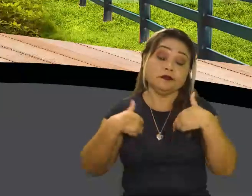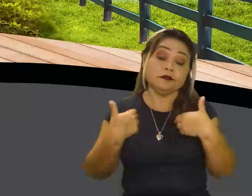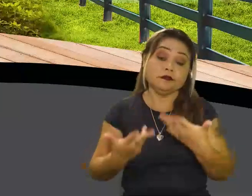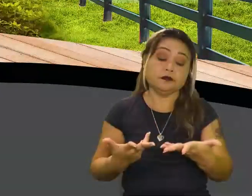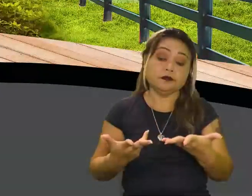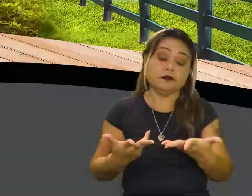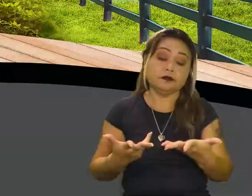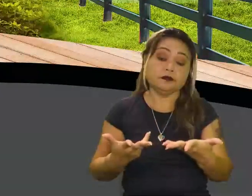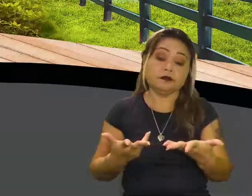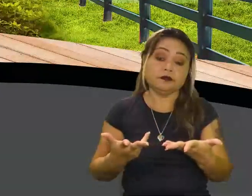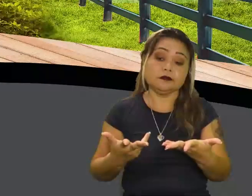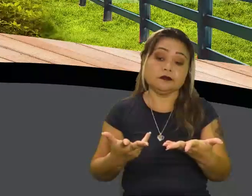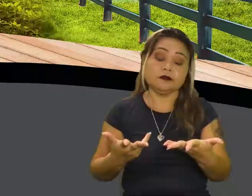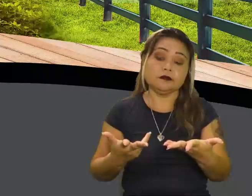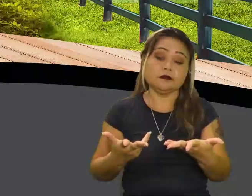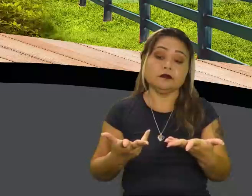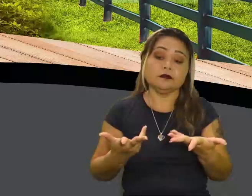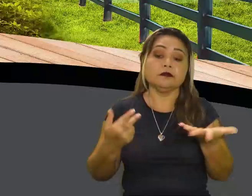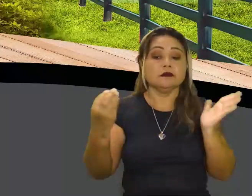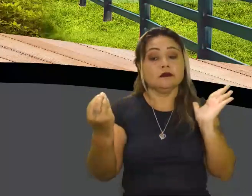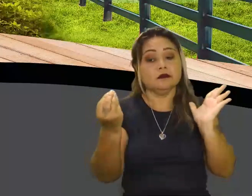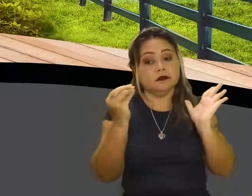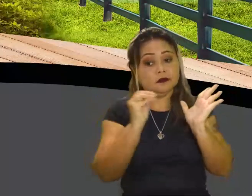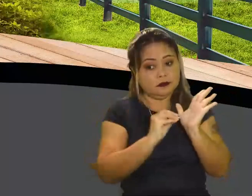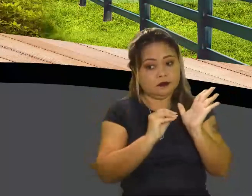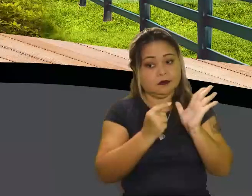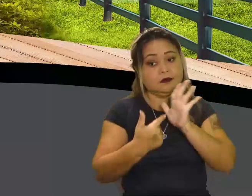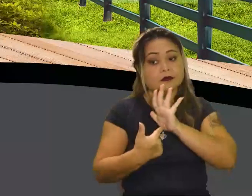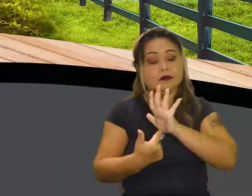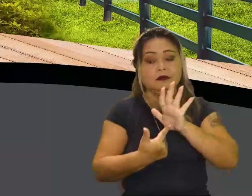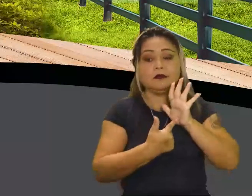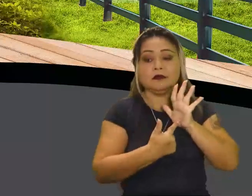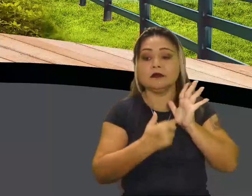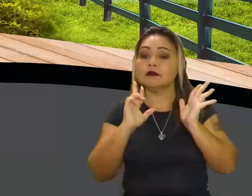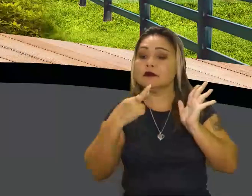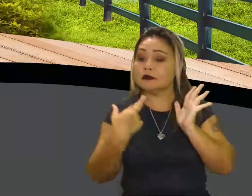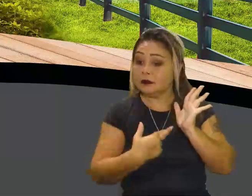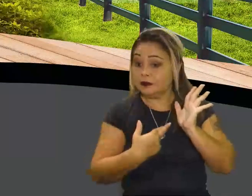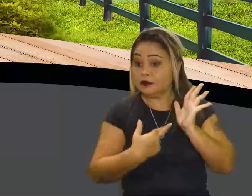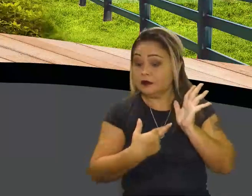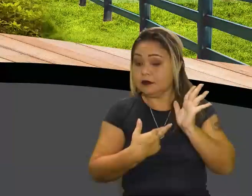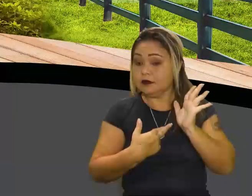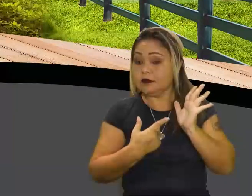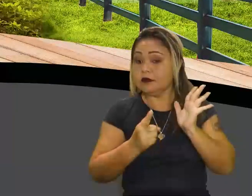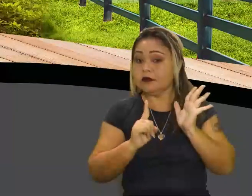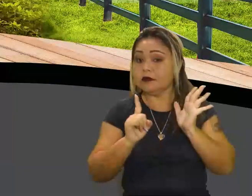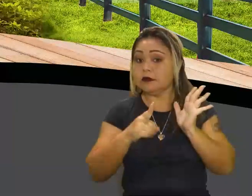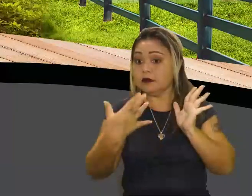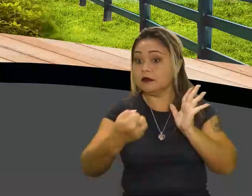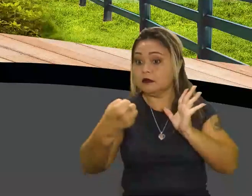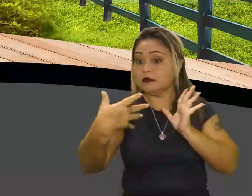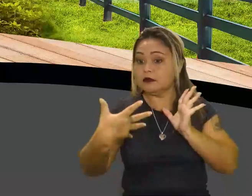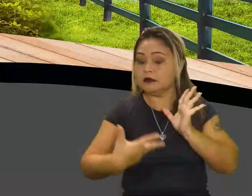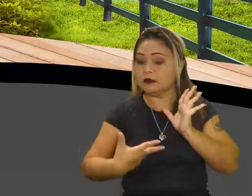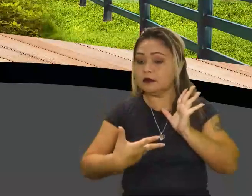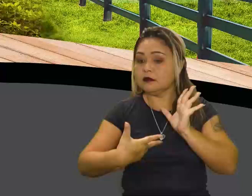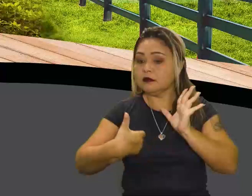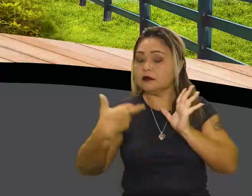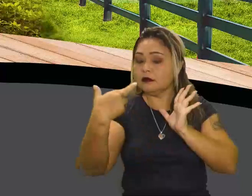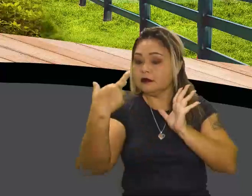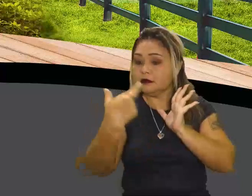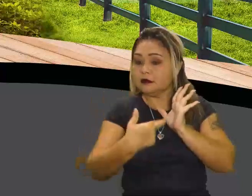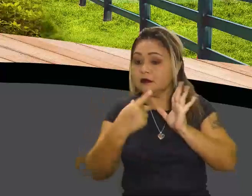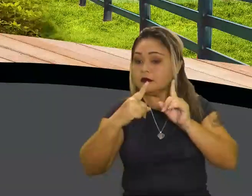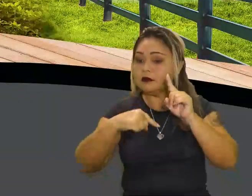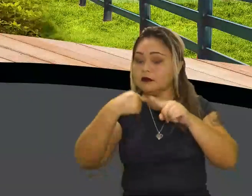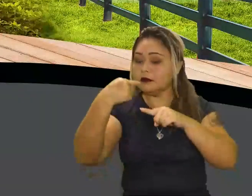for colocado aí, né, mostrado o gabarito, eu vou explicar a resposta